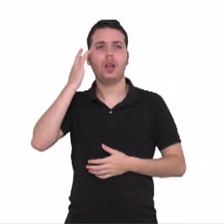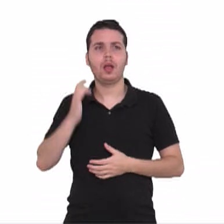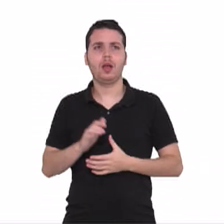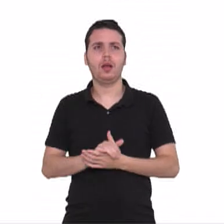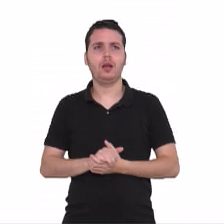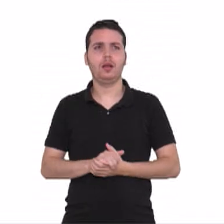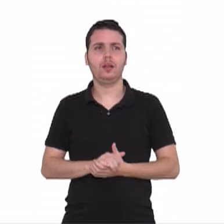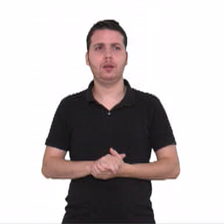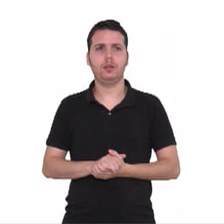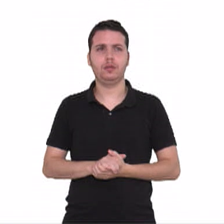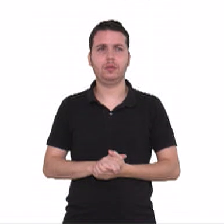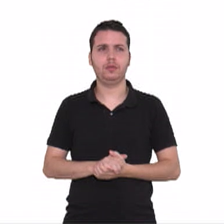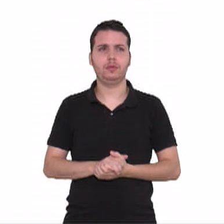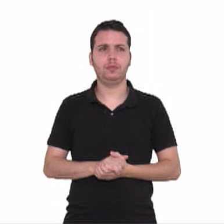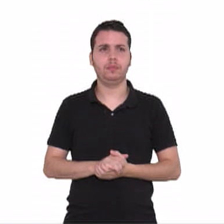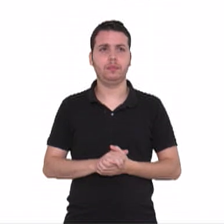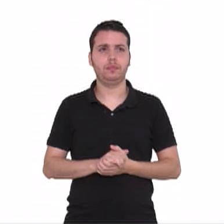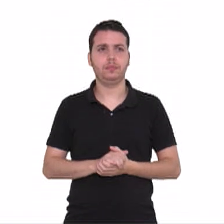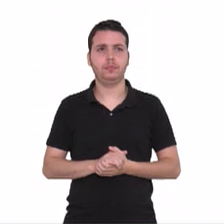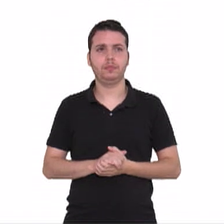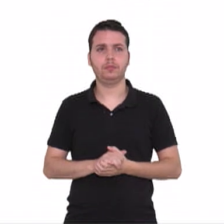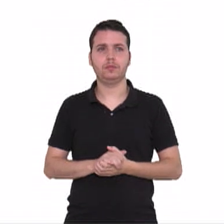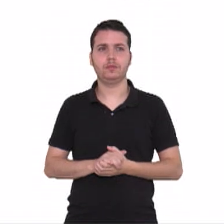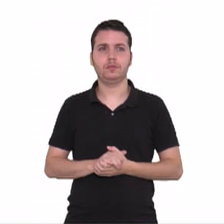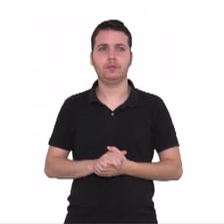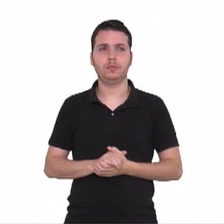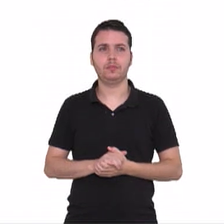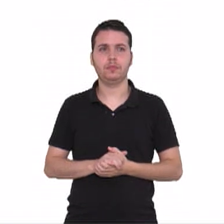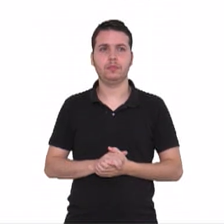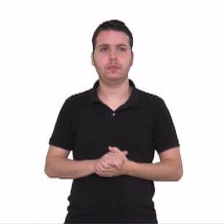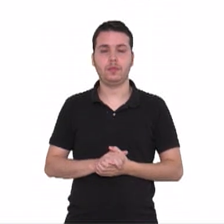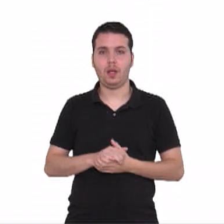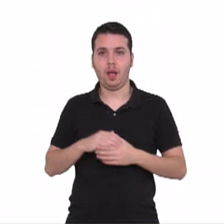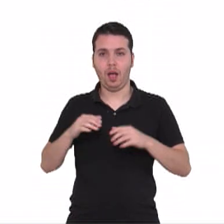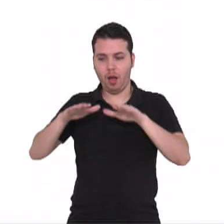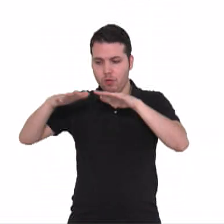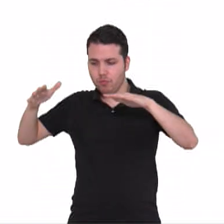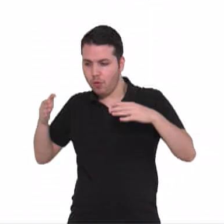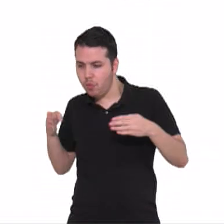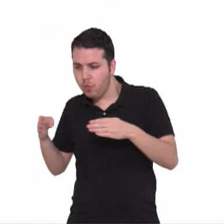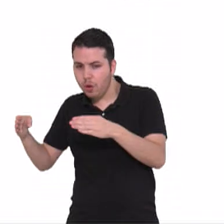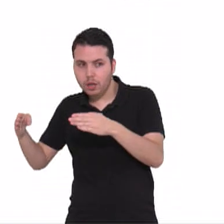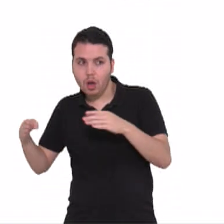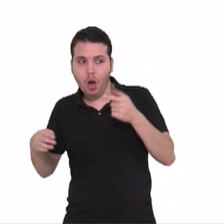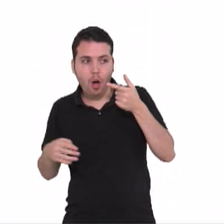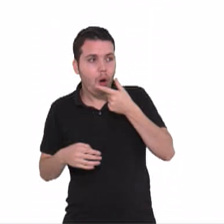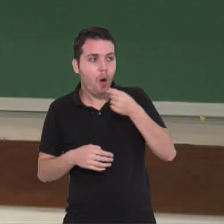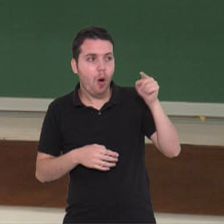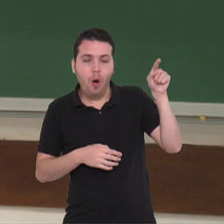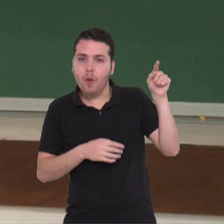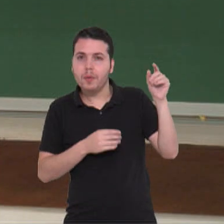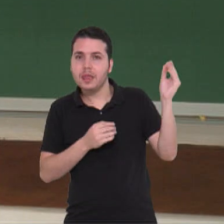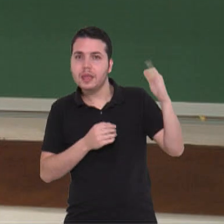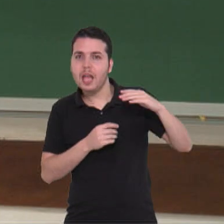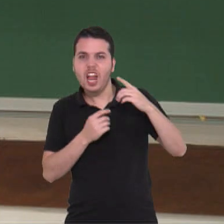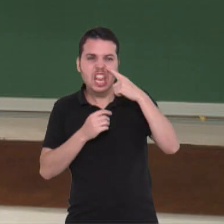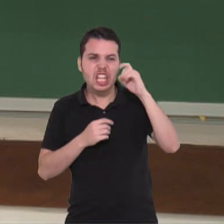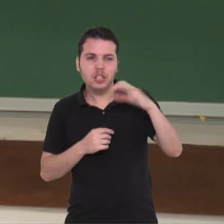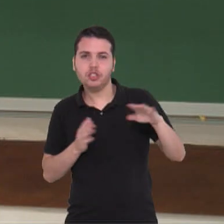Ei, turma, o lixeiro chegou. Então, observe e responda no seu caderno.